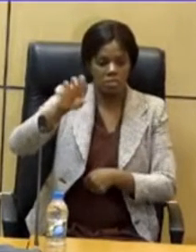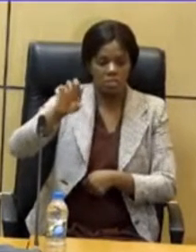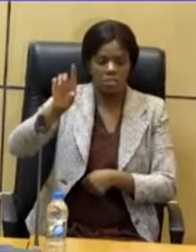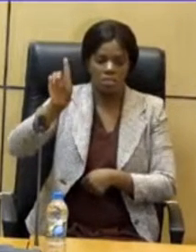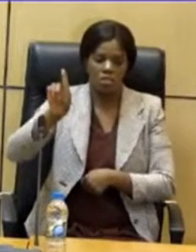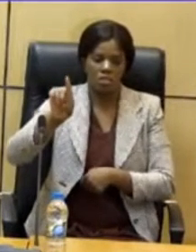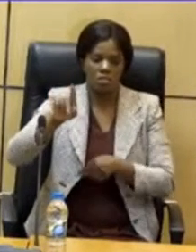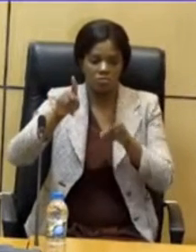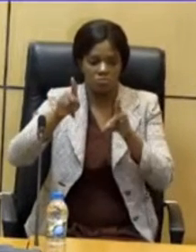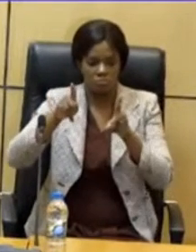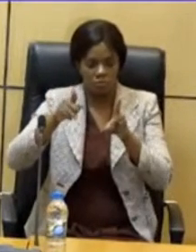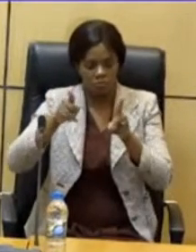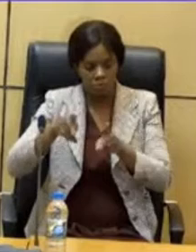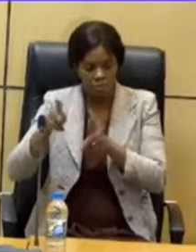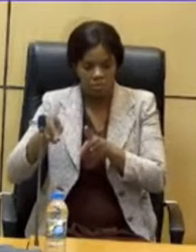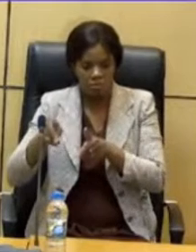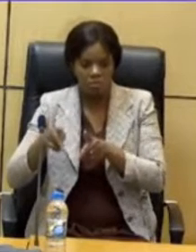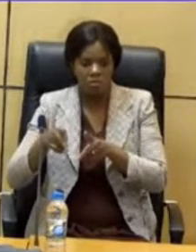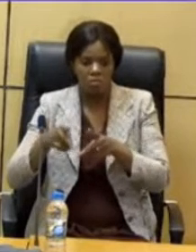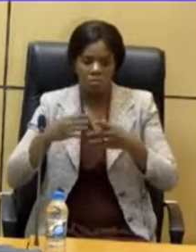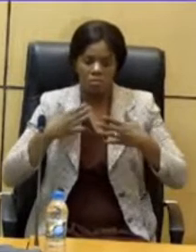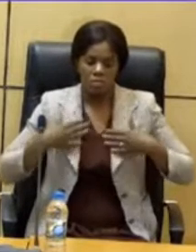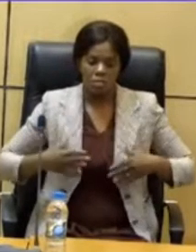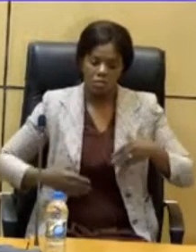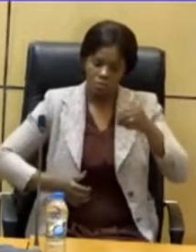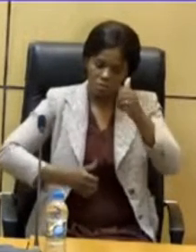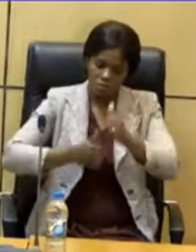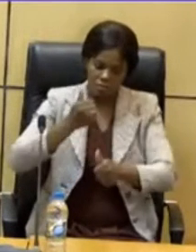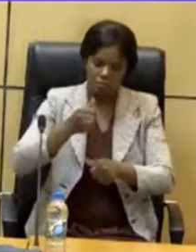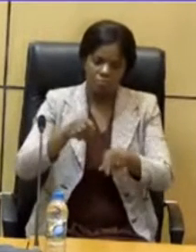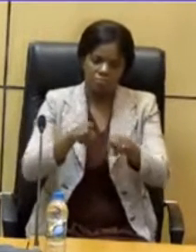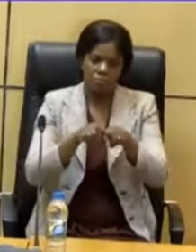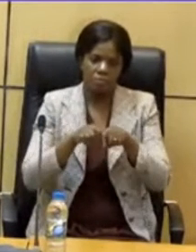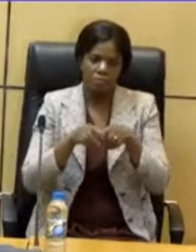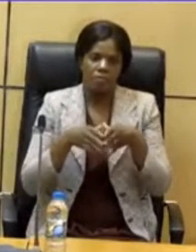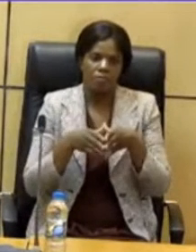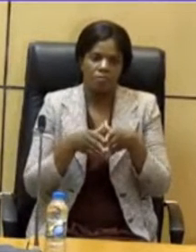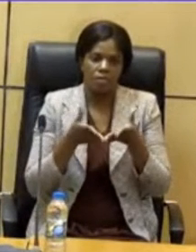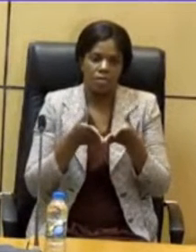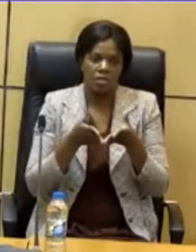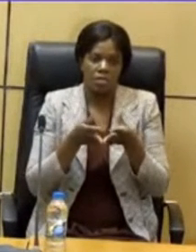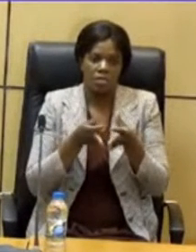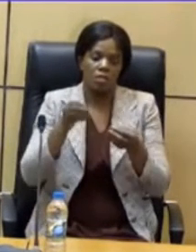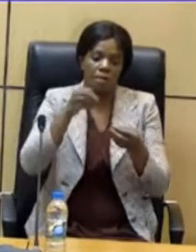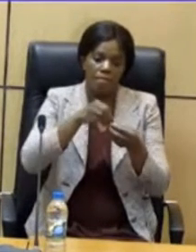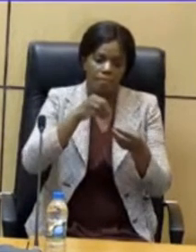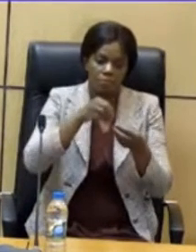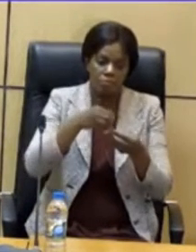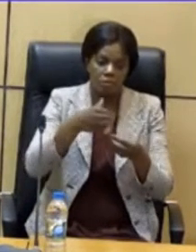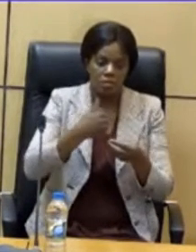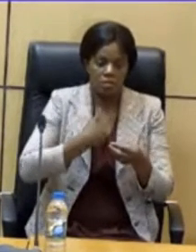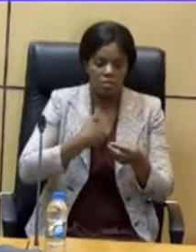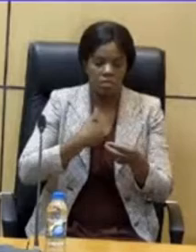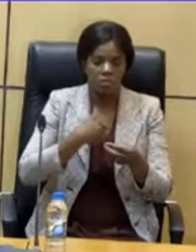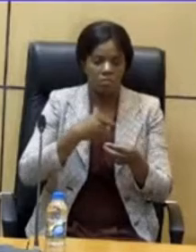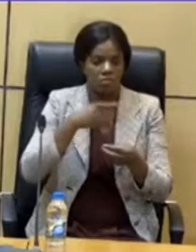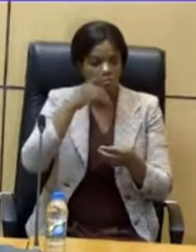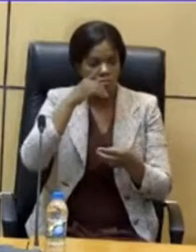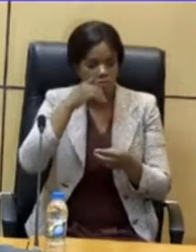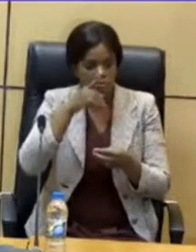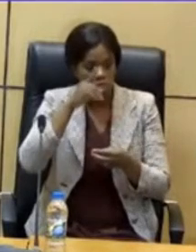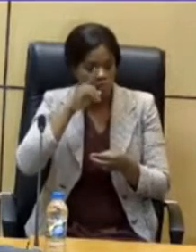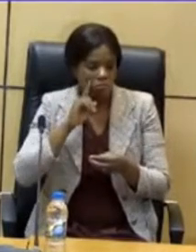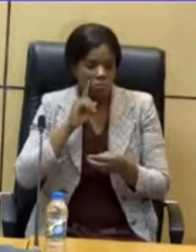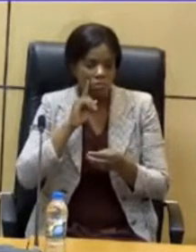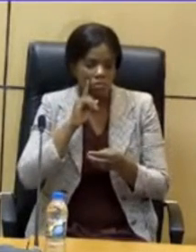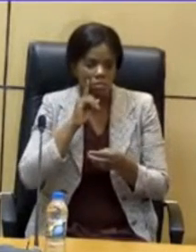muda. Contamos por agora com 193 casos. As localidades